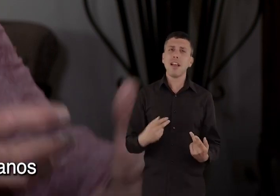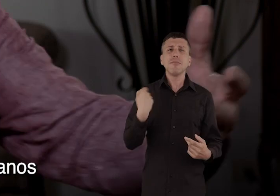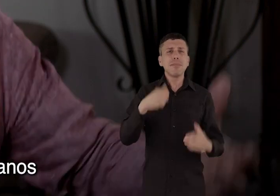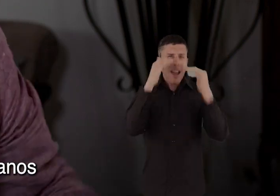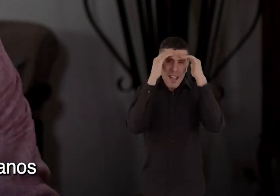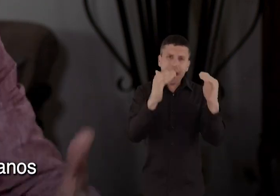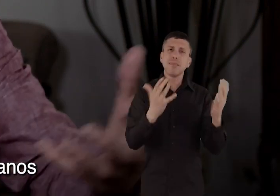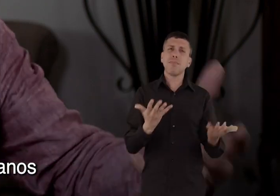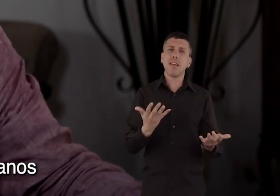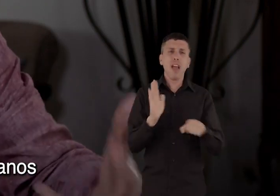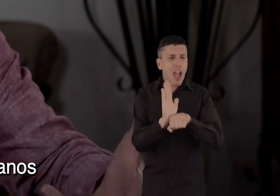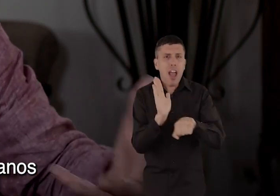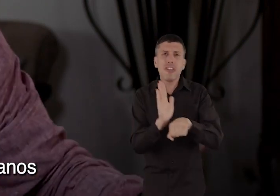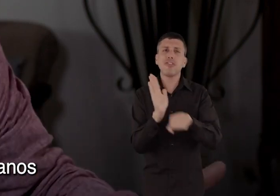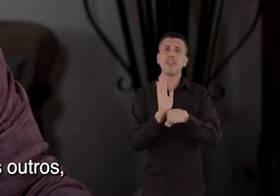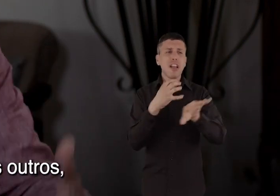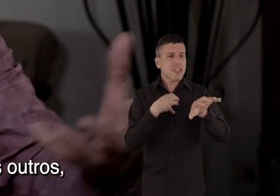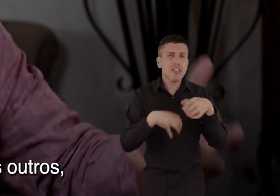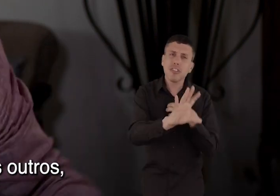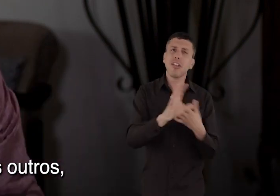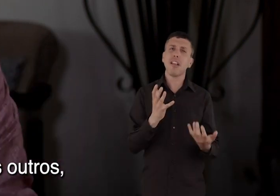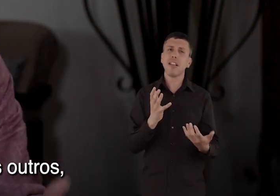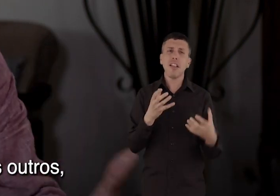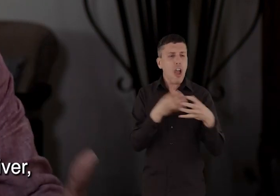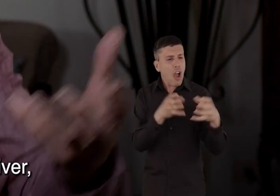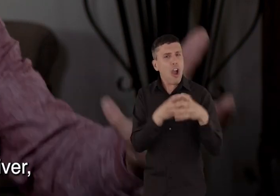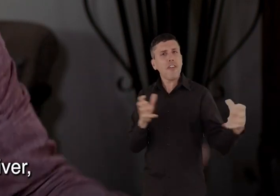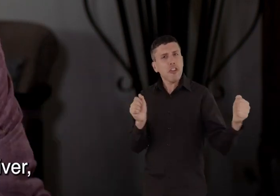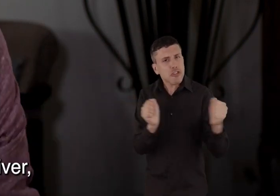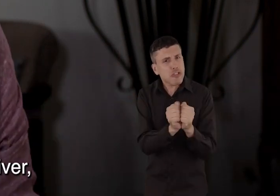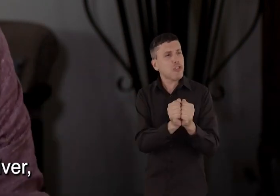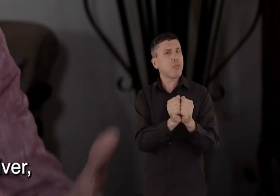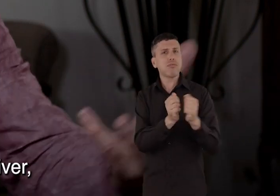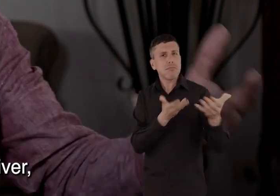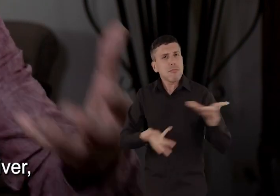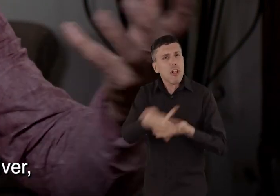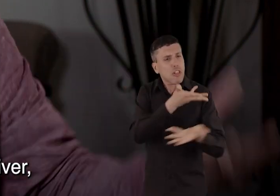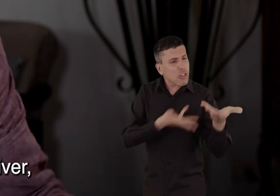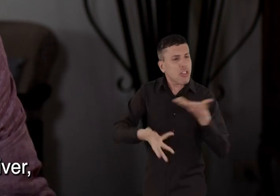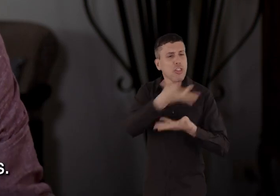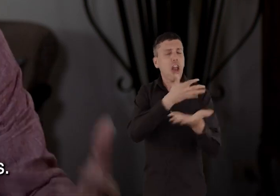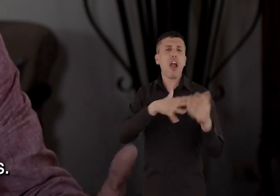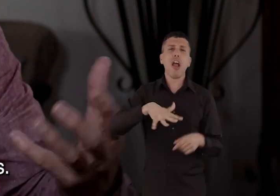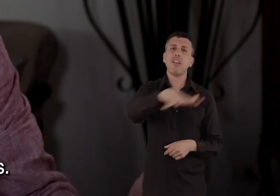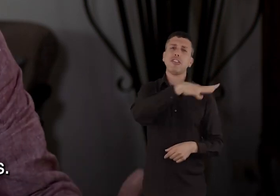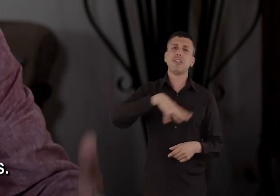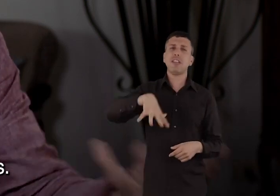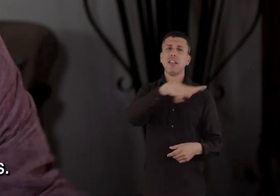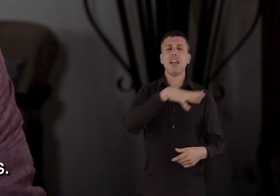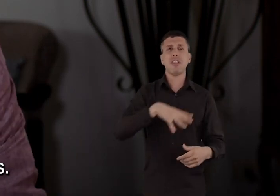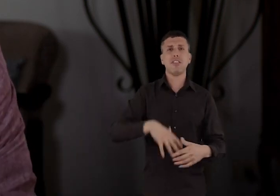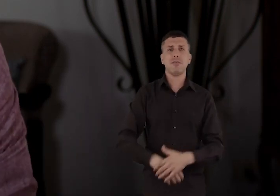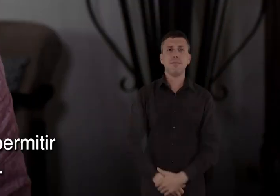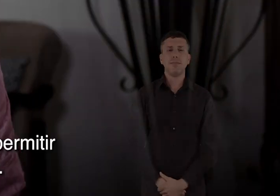da possibilidade de sermos seres humanos que se respeitem uns aos outros, de solidariedade, onde possamos conviver, viver com